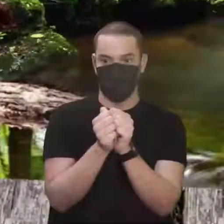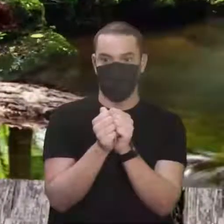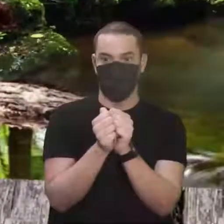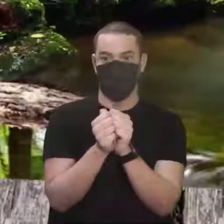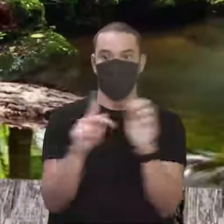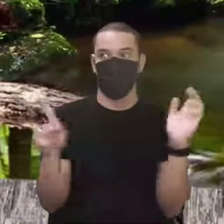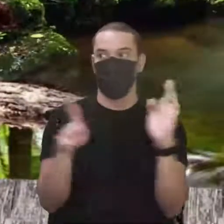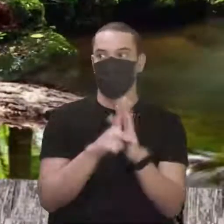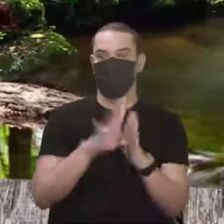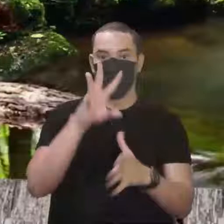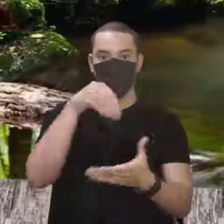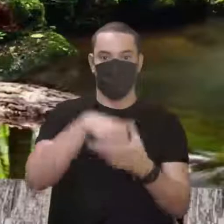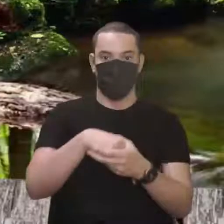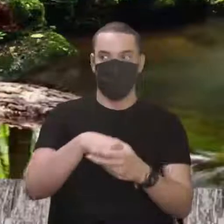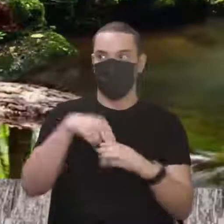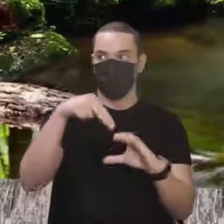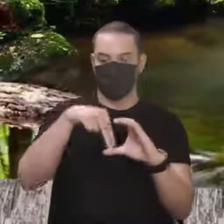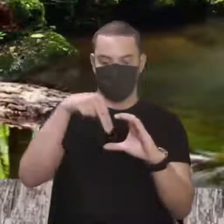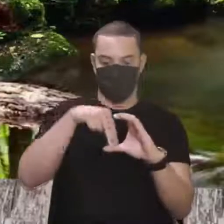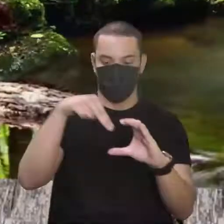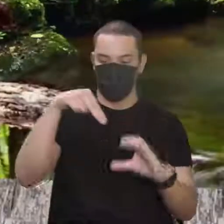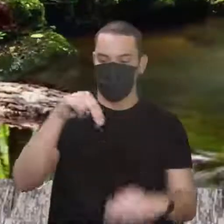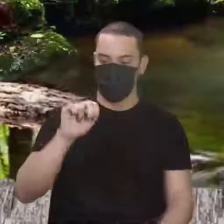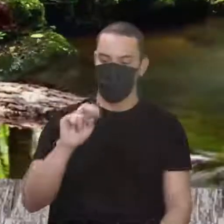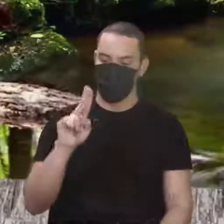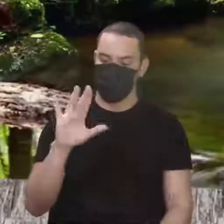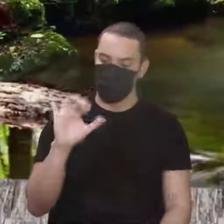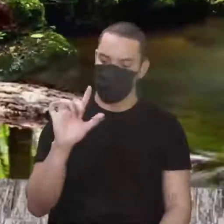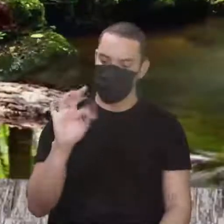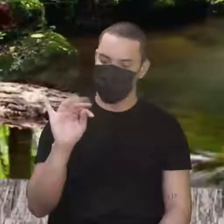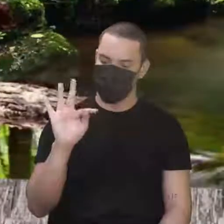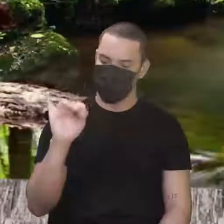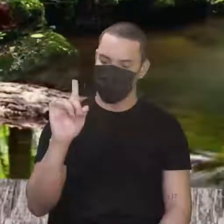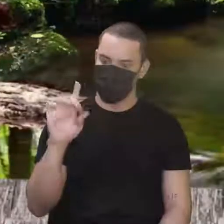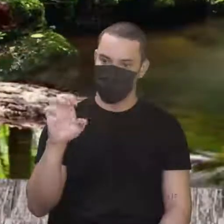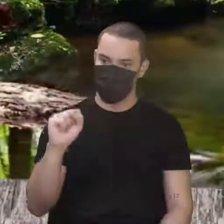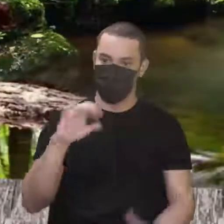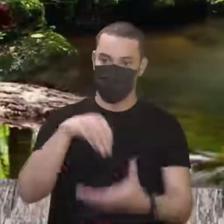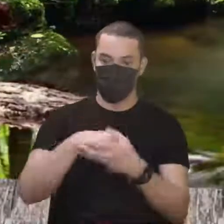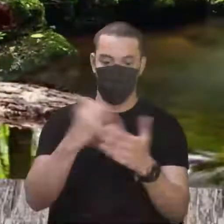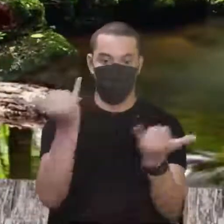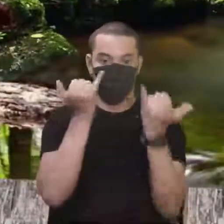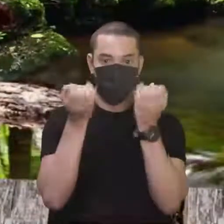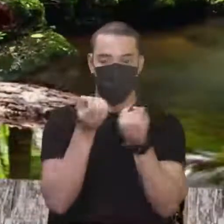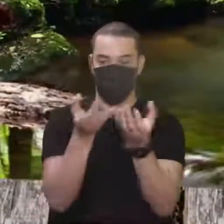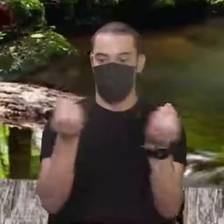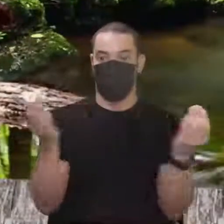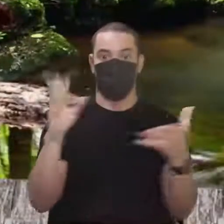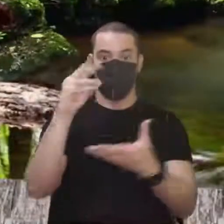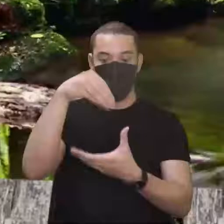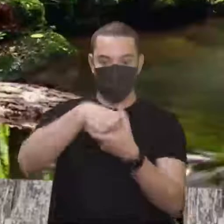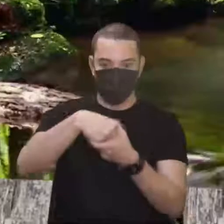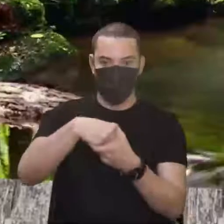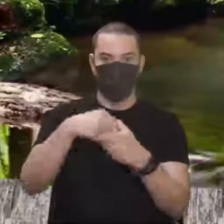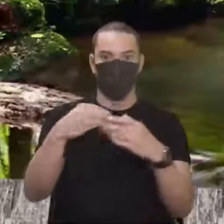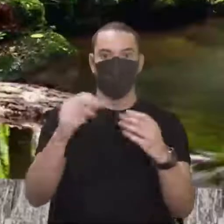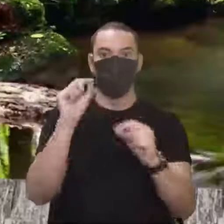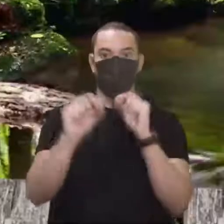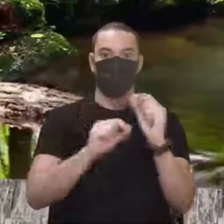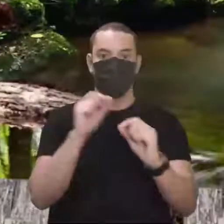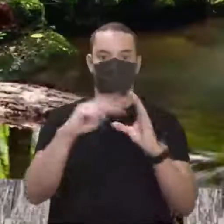pelos nucleotídeos, que identificam os genes que contêm essas informações. Esses genes, eles